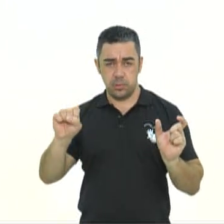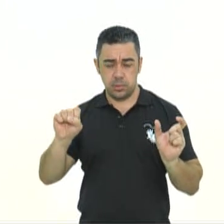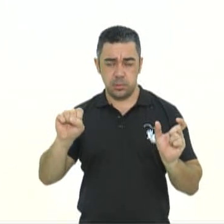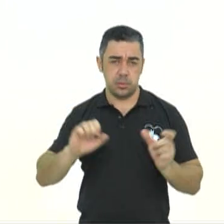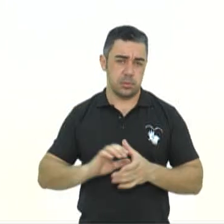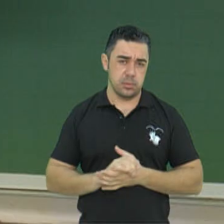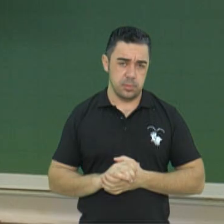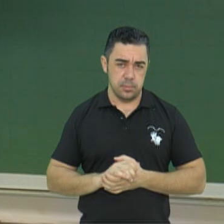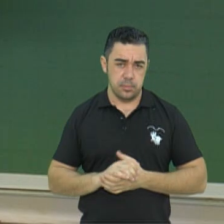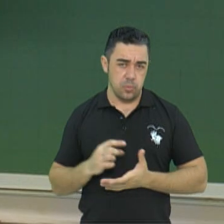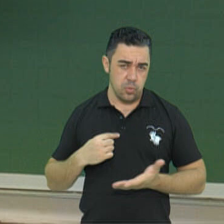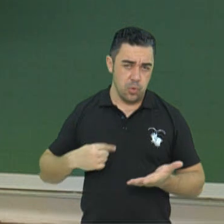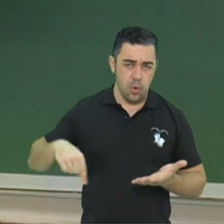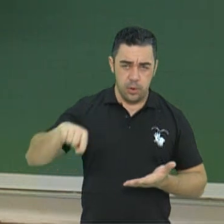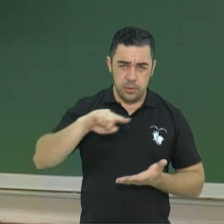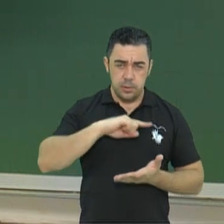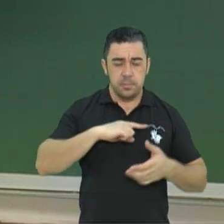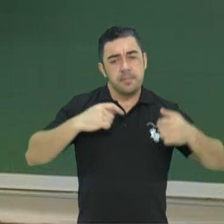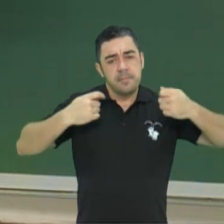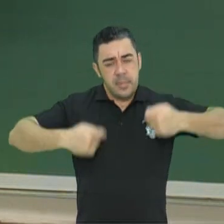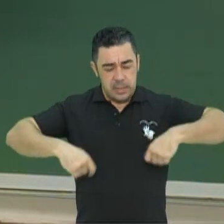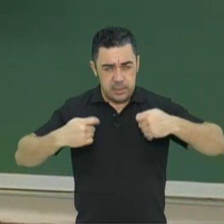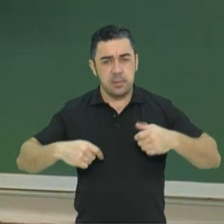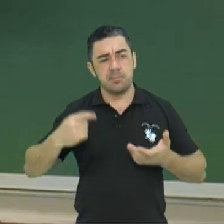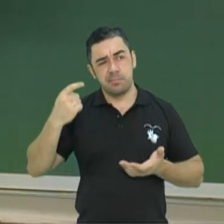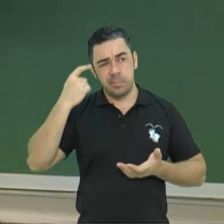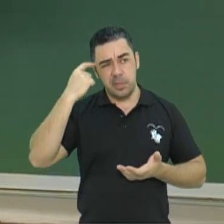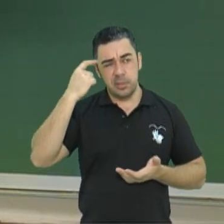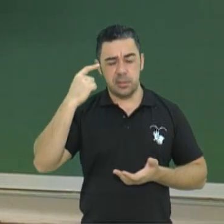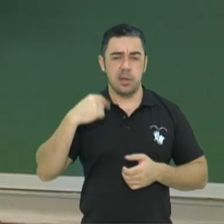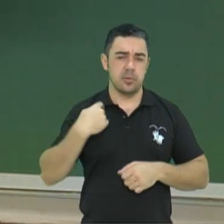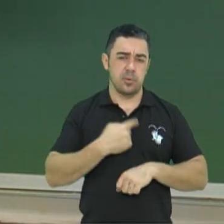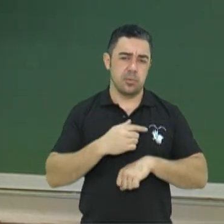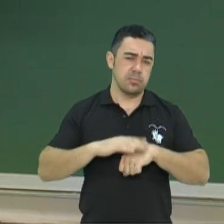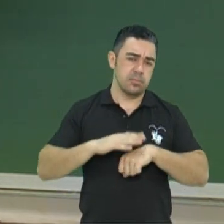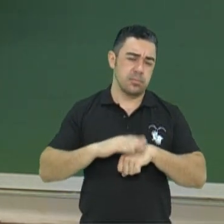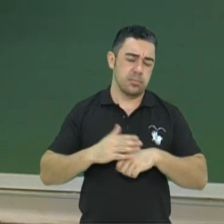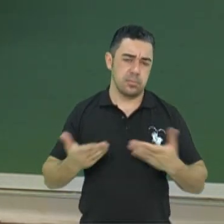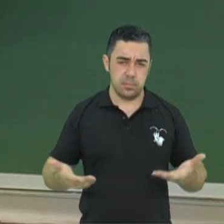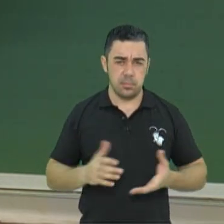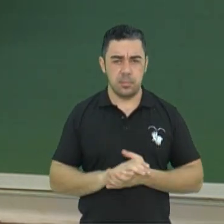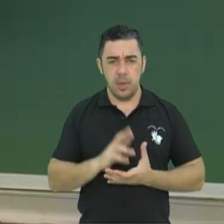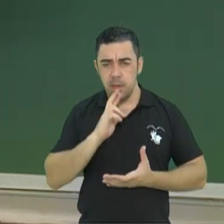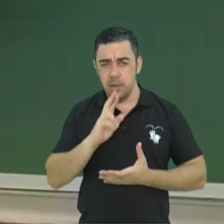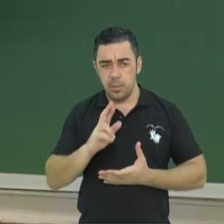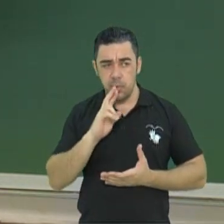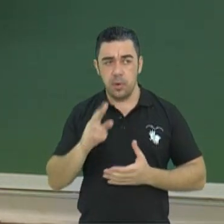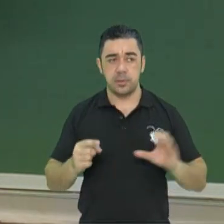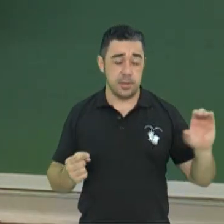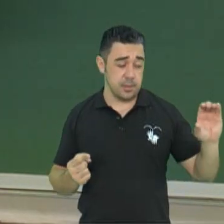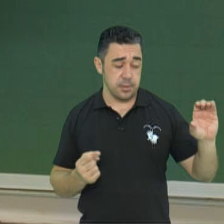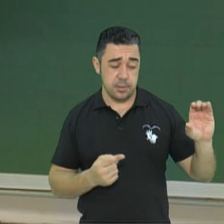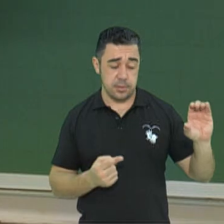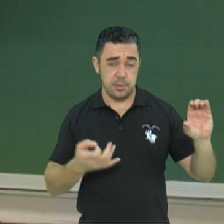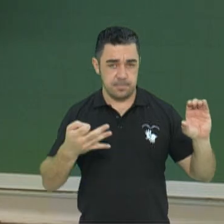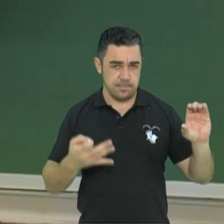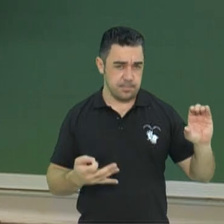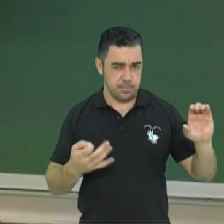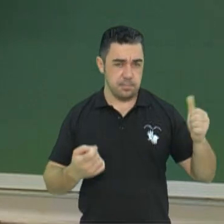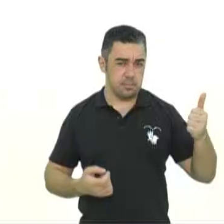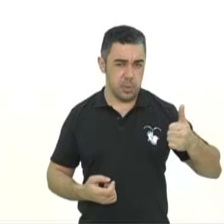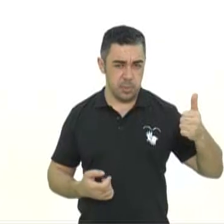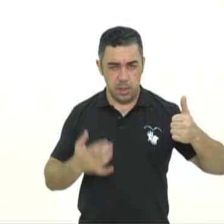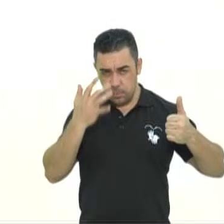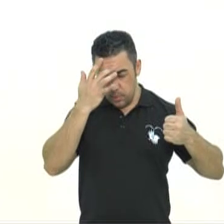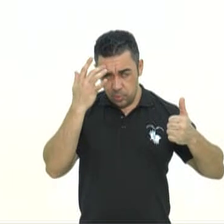seria a palavrinha nós. Nós precisamos repensar nossas atitudes. Então, a resposta é a letra C. Primeira pessoa